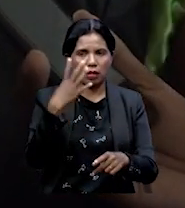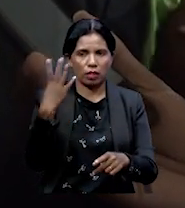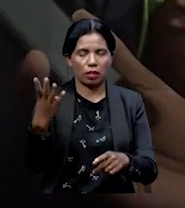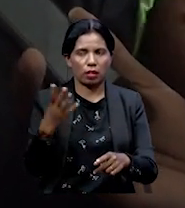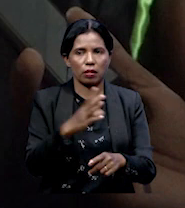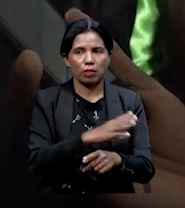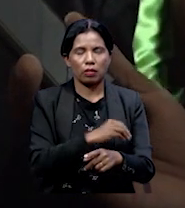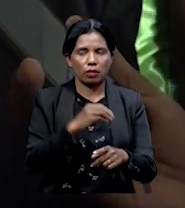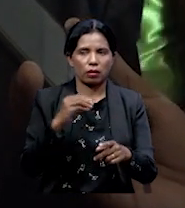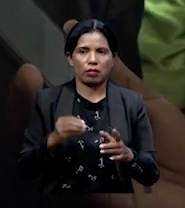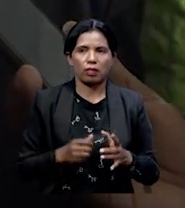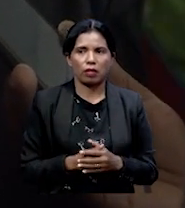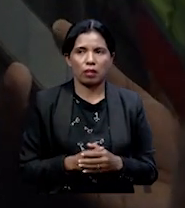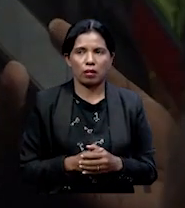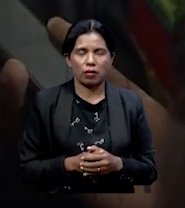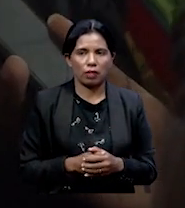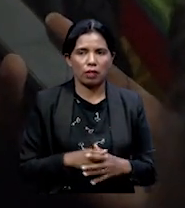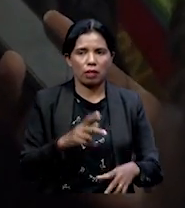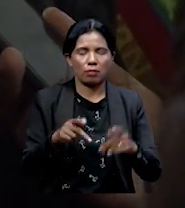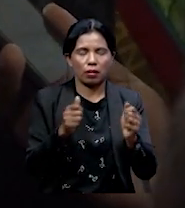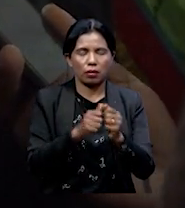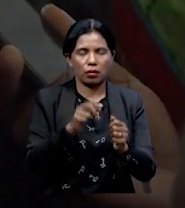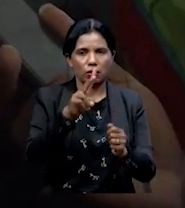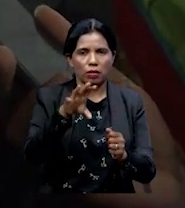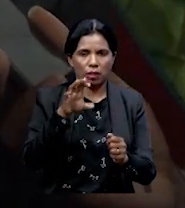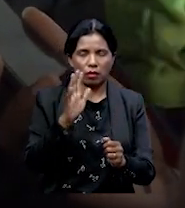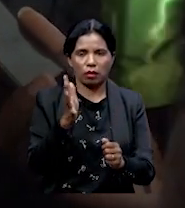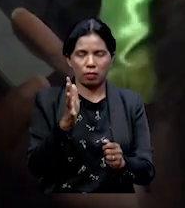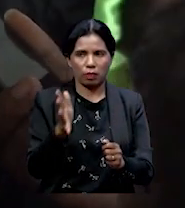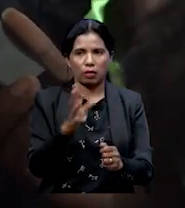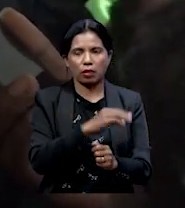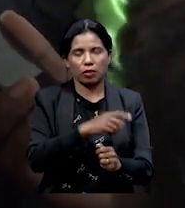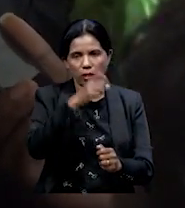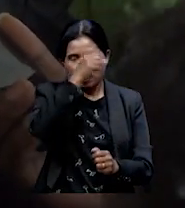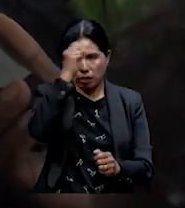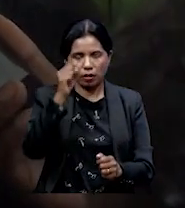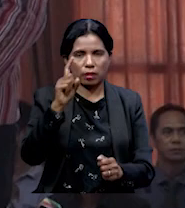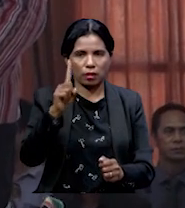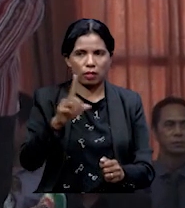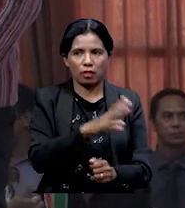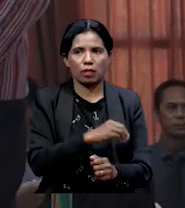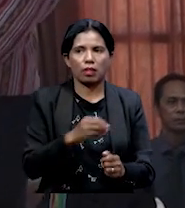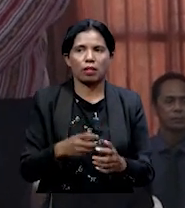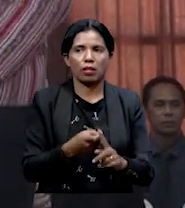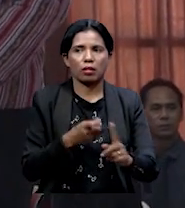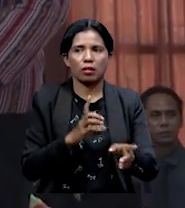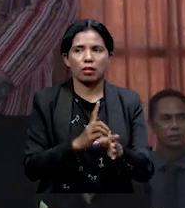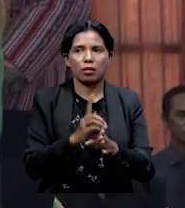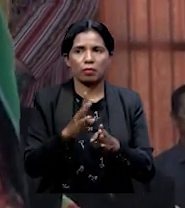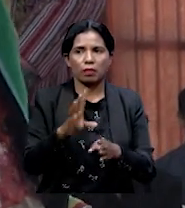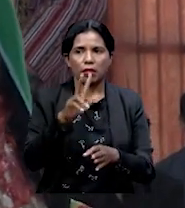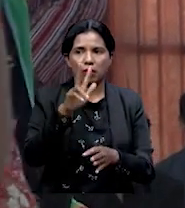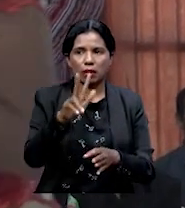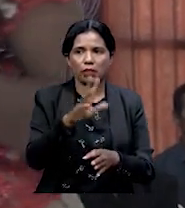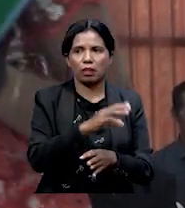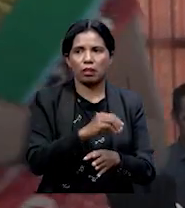mestrado iha ema atus rua lima nulu nebe ma kusi nivel licenciatura no mos restante ni usi diploma 3 no